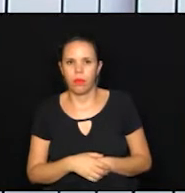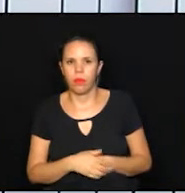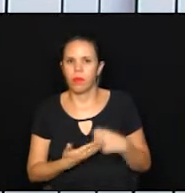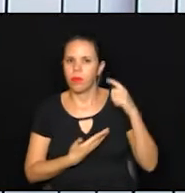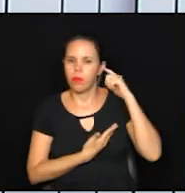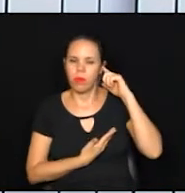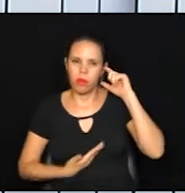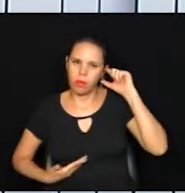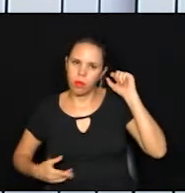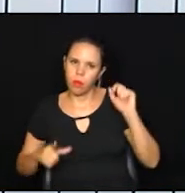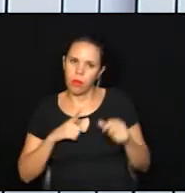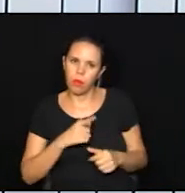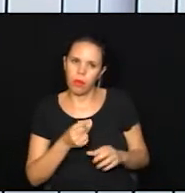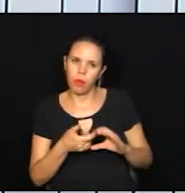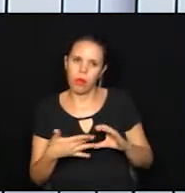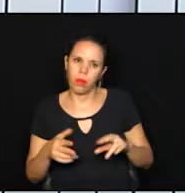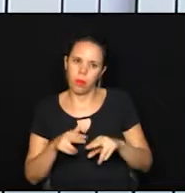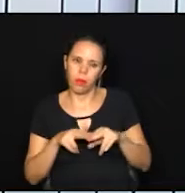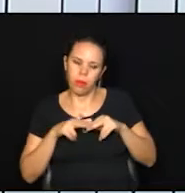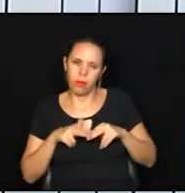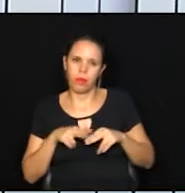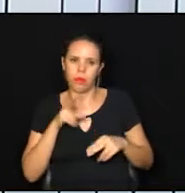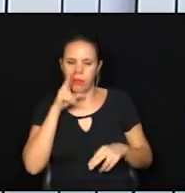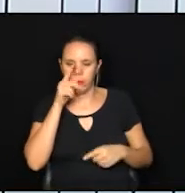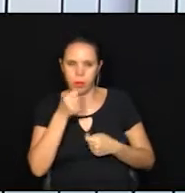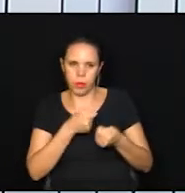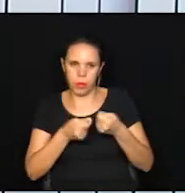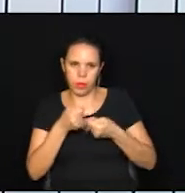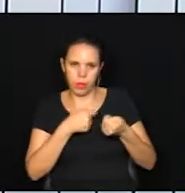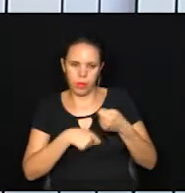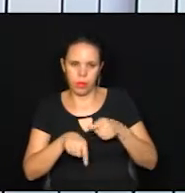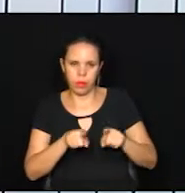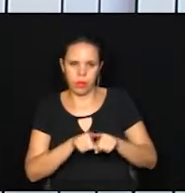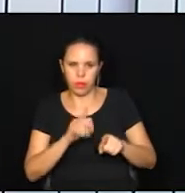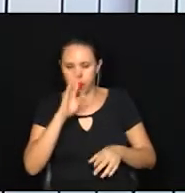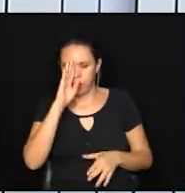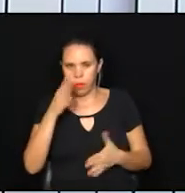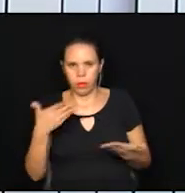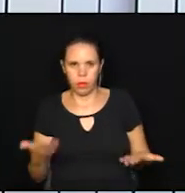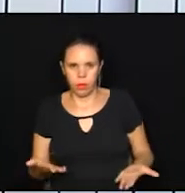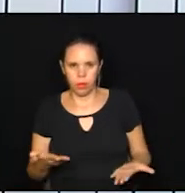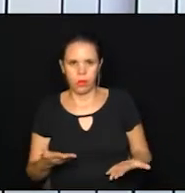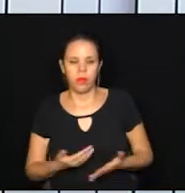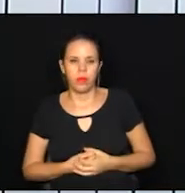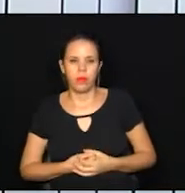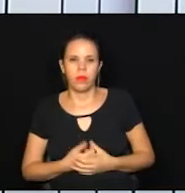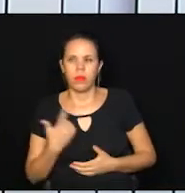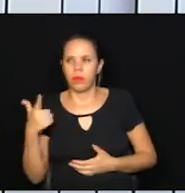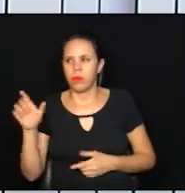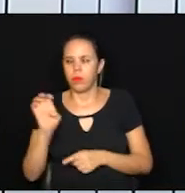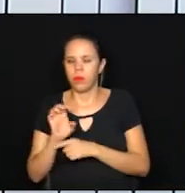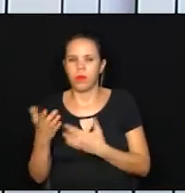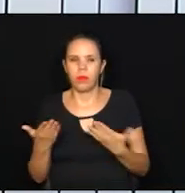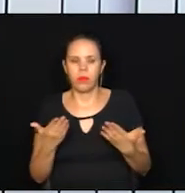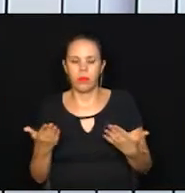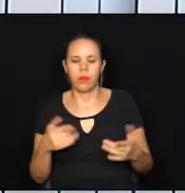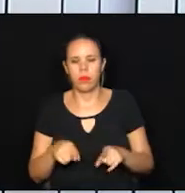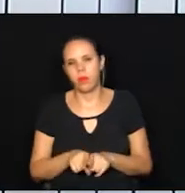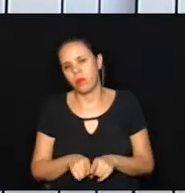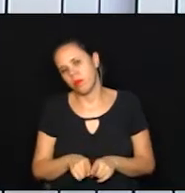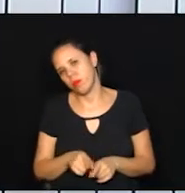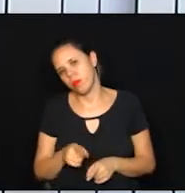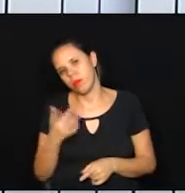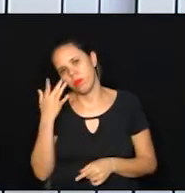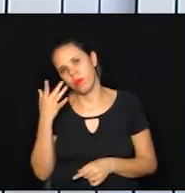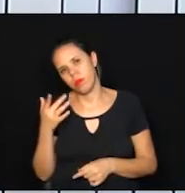essa característica por conta da força econômica de se destacar perante outros estados, Guilherme? E quais são